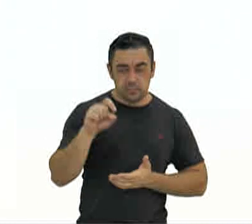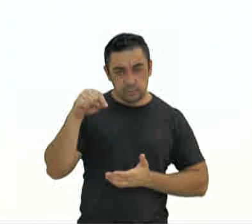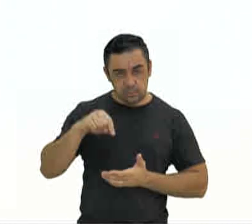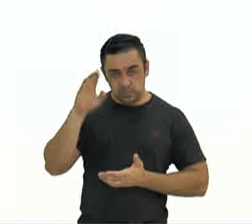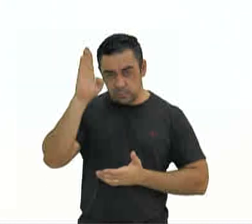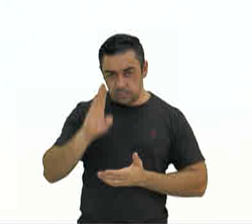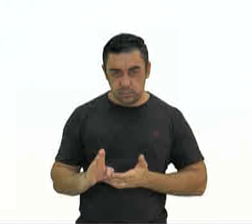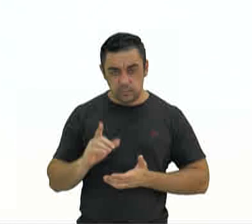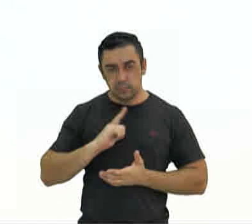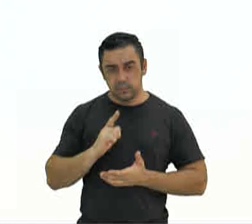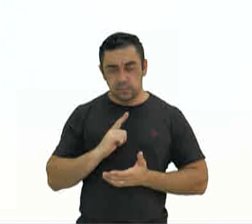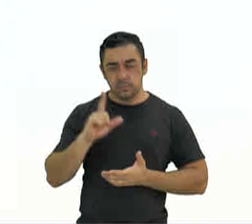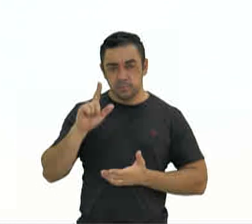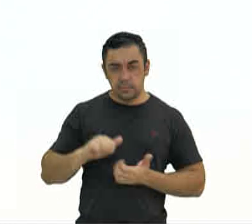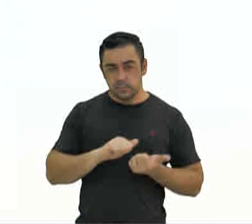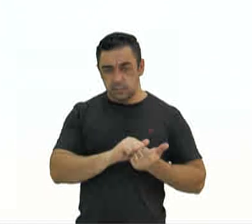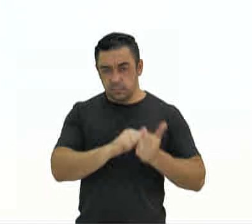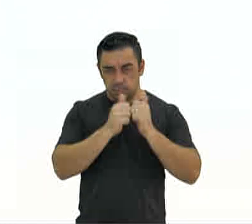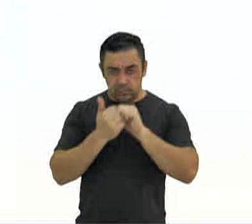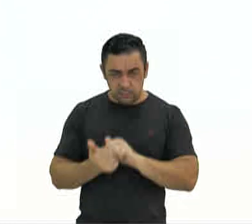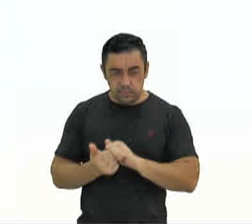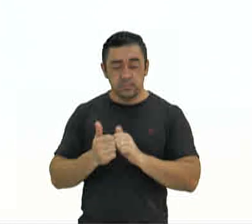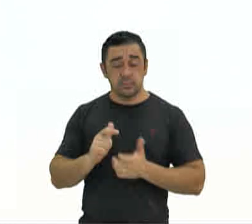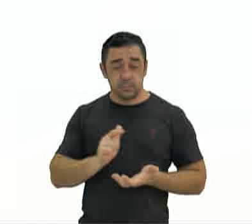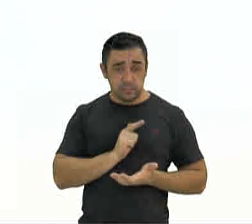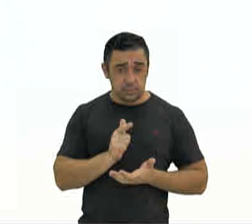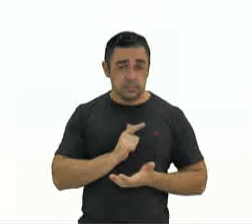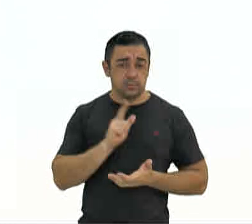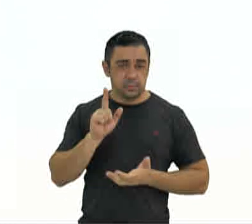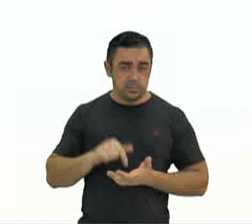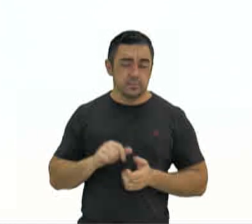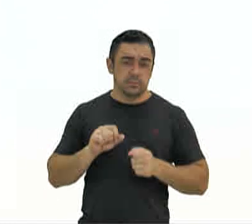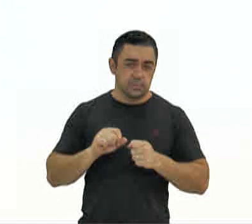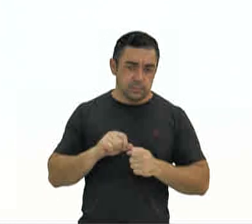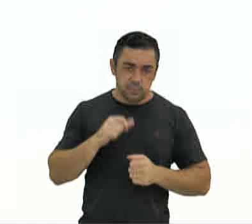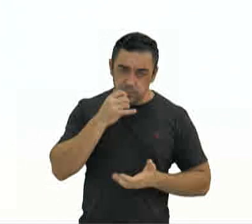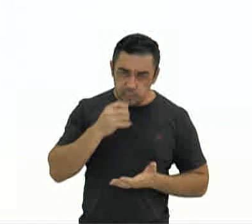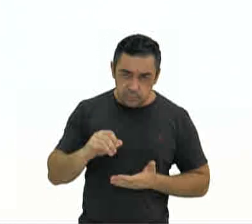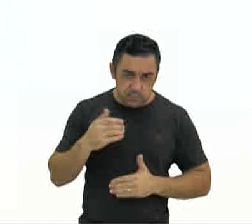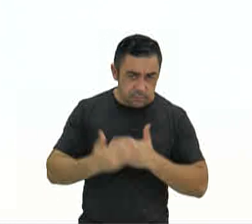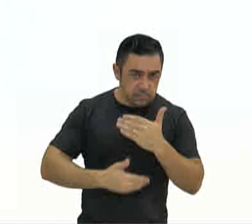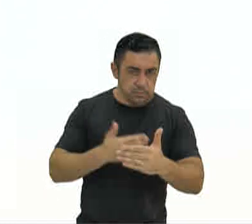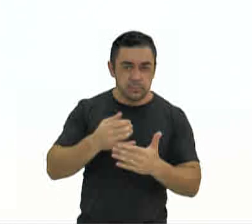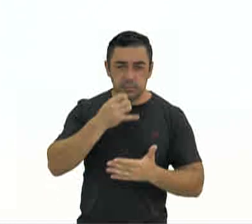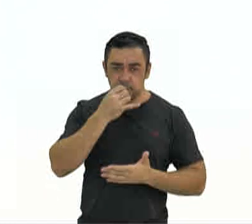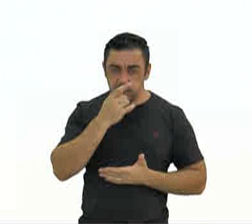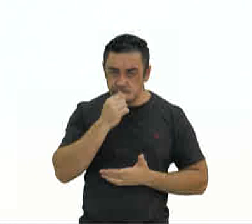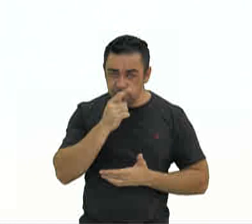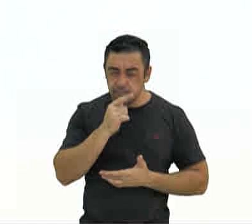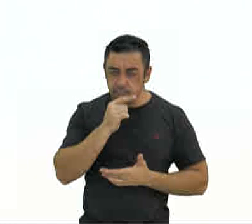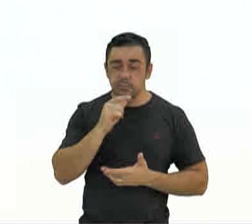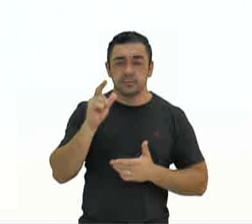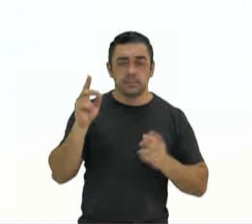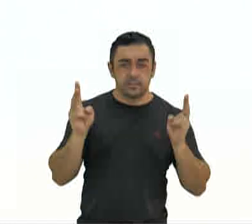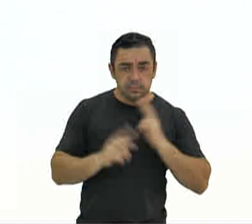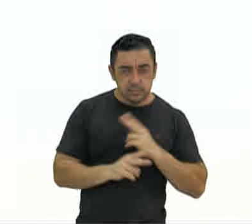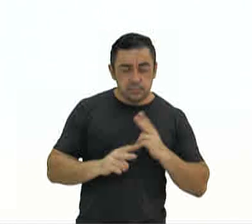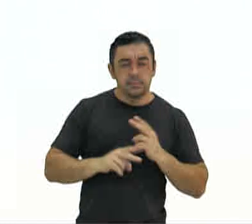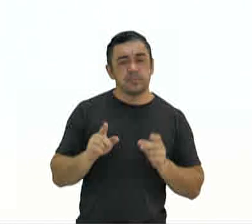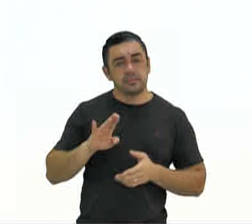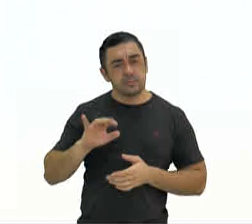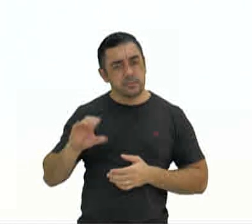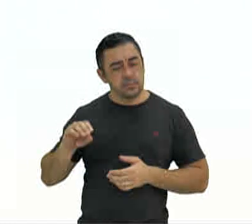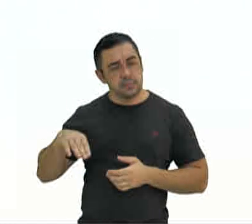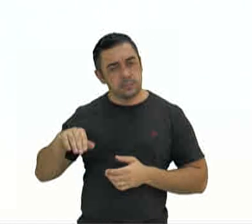há uma articulação bastante exitosa entre a produção energética hídrica, eólica e da